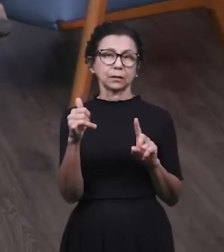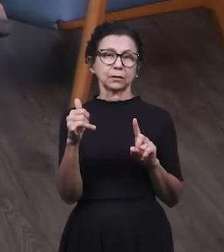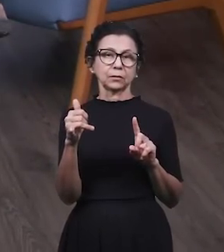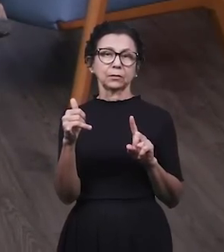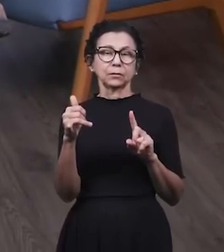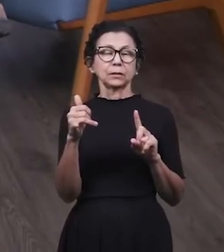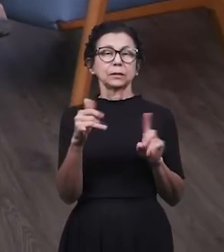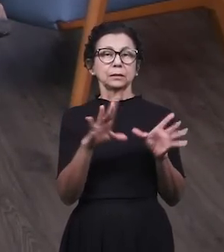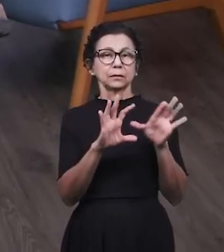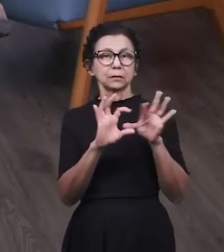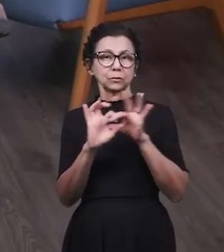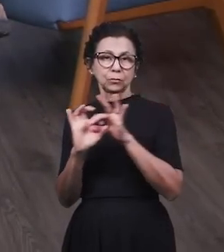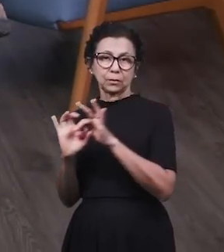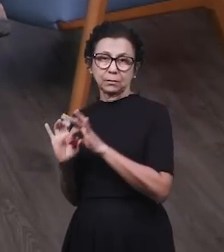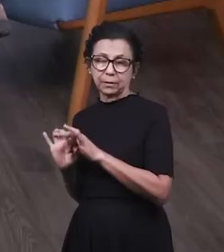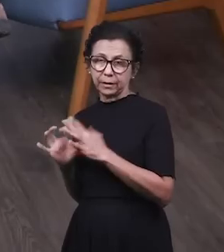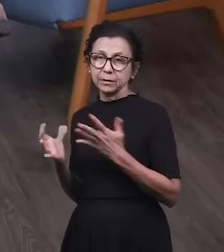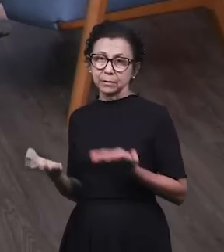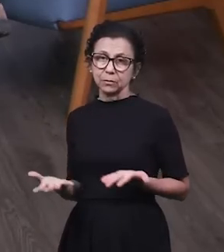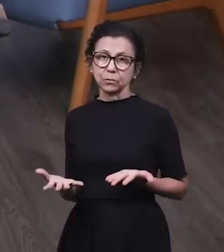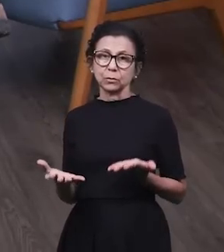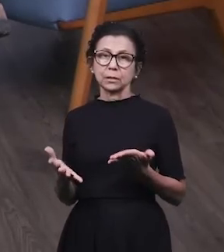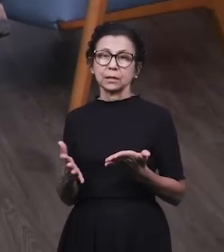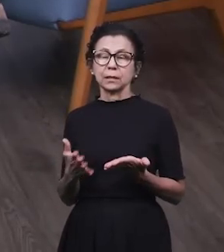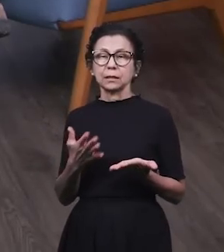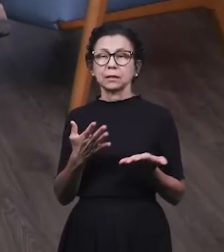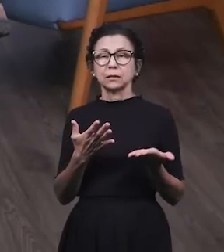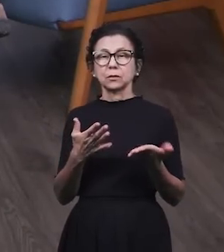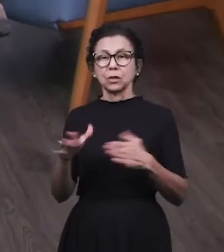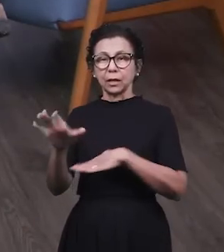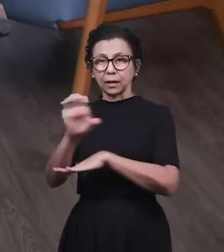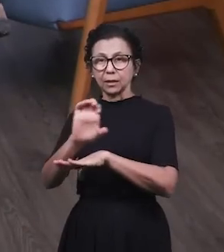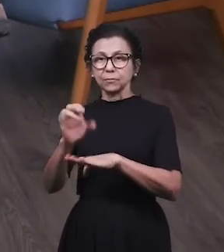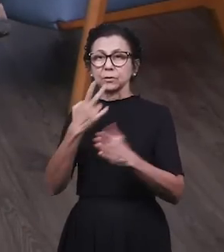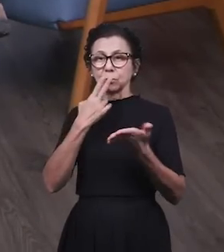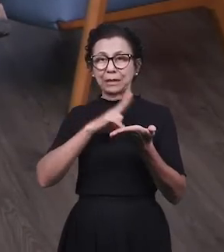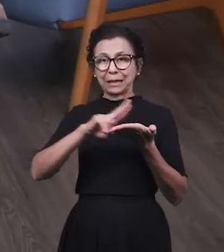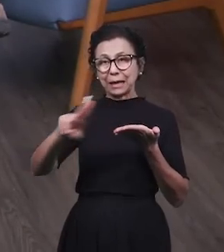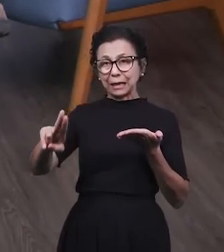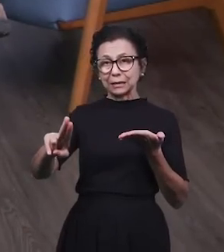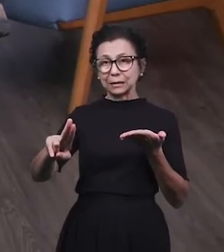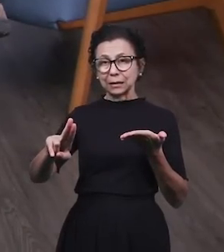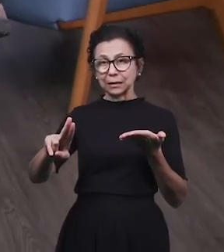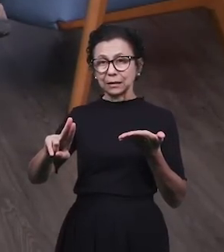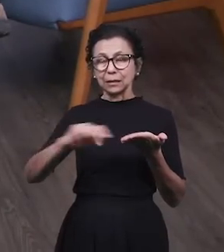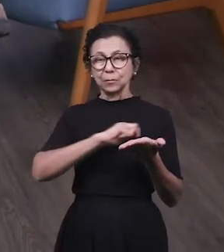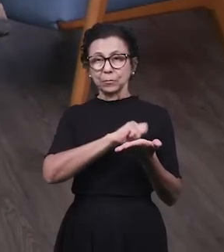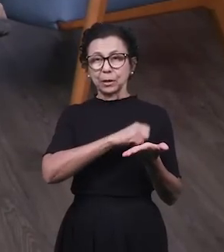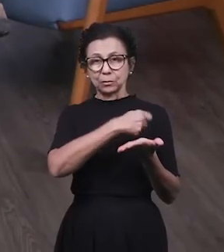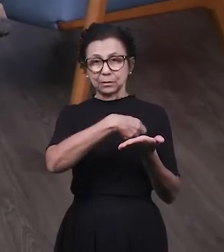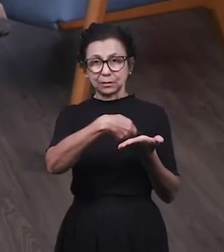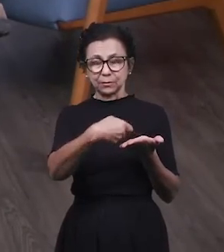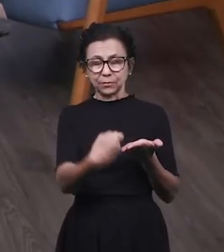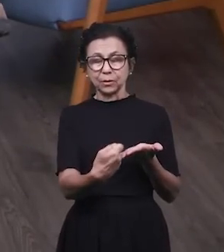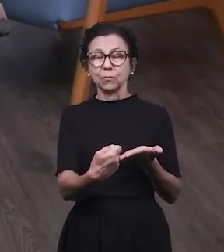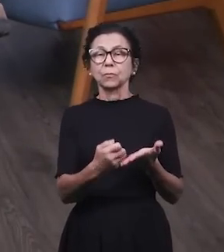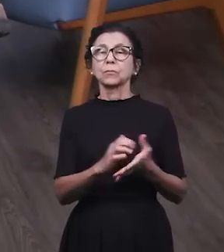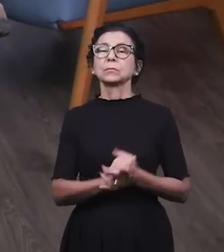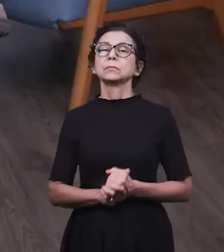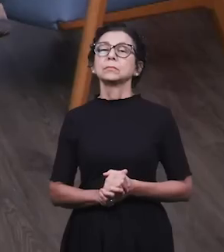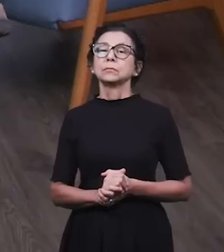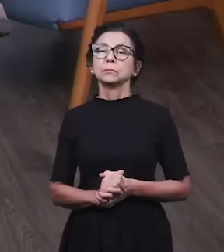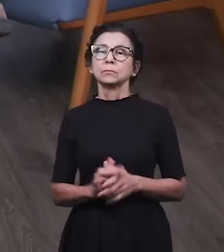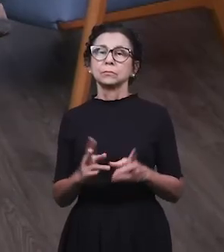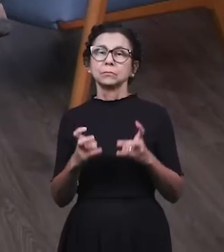nessa relação com a carta à igreja de Éfeso, aí isso já traz um aprofundamento